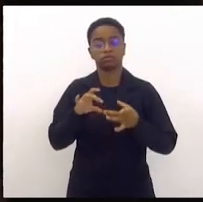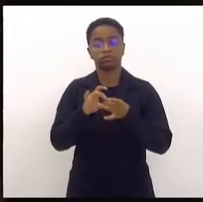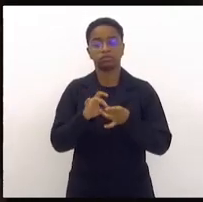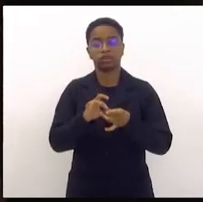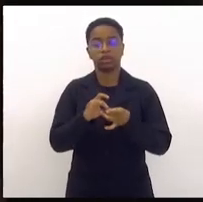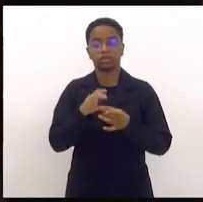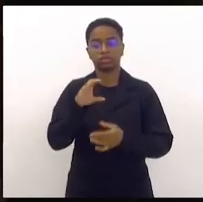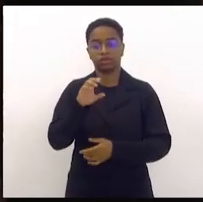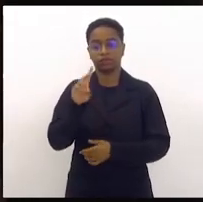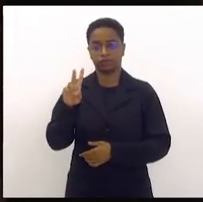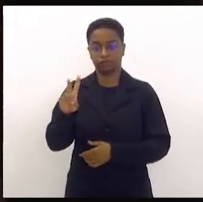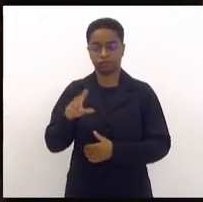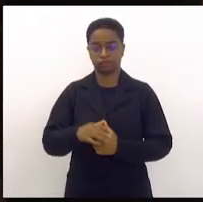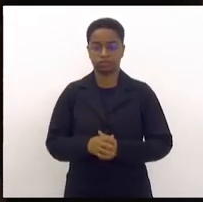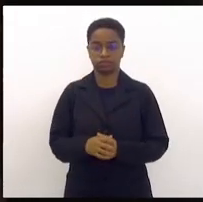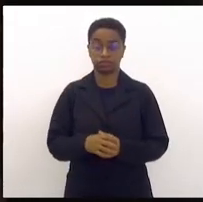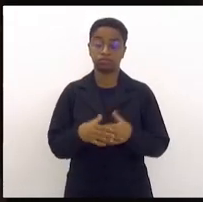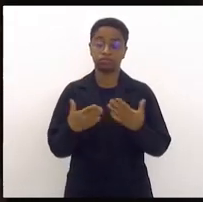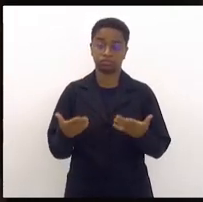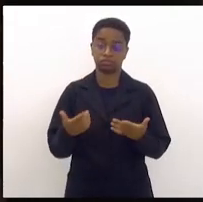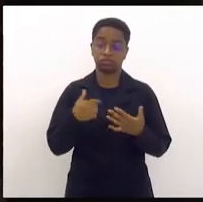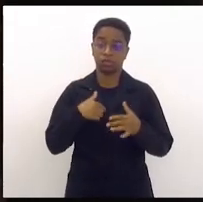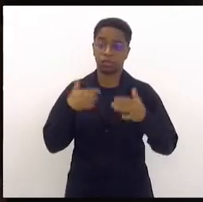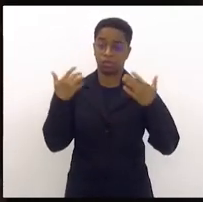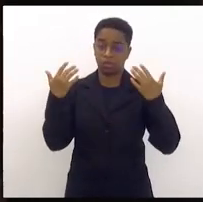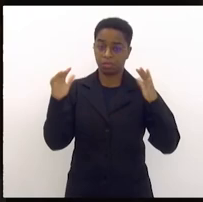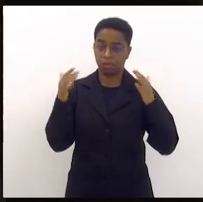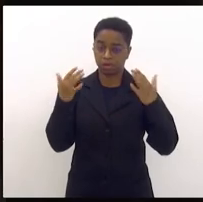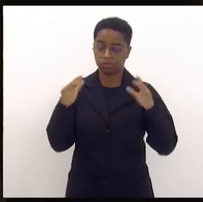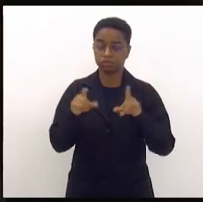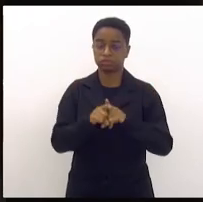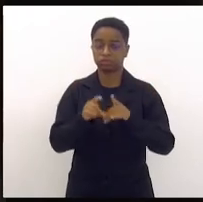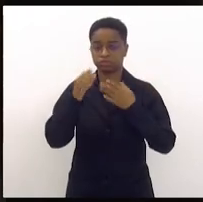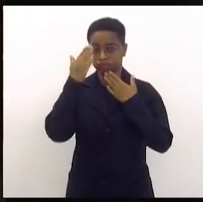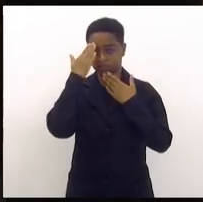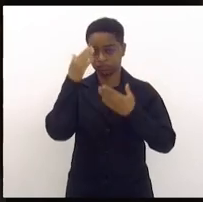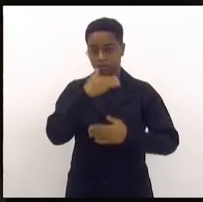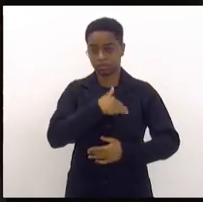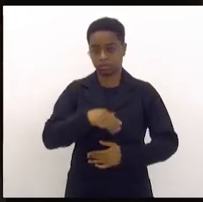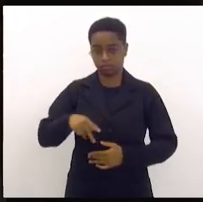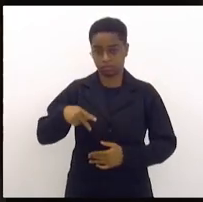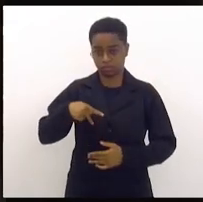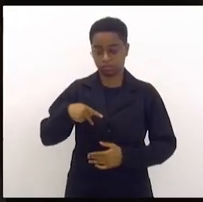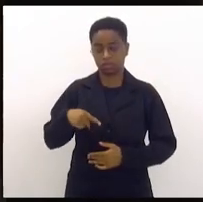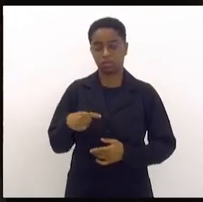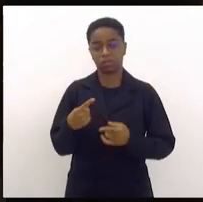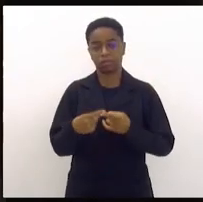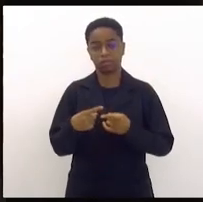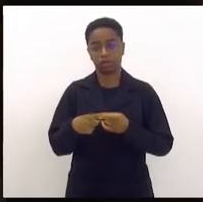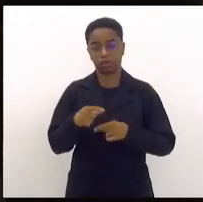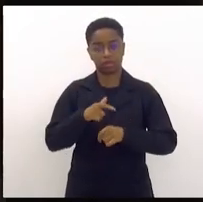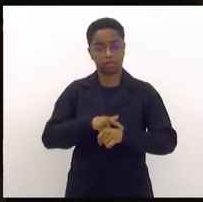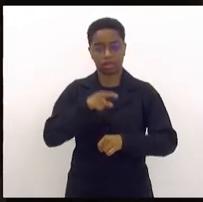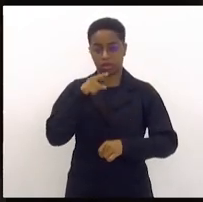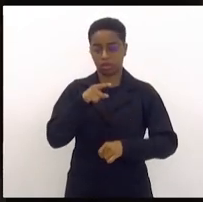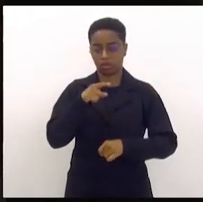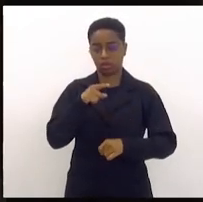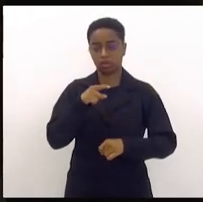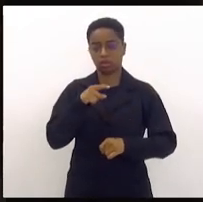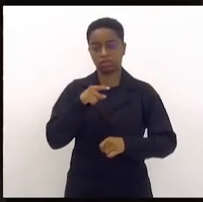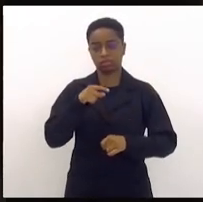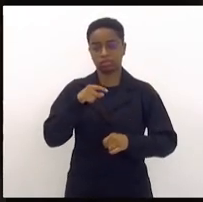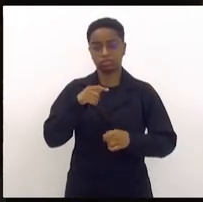fica aqui, né, meus parabéns e agradecer ao Ministério Público, que prontamente